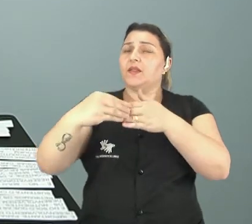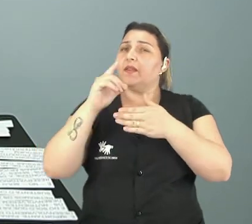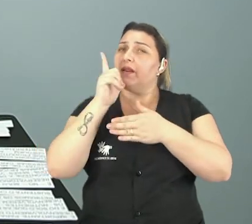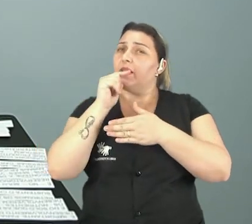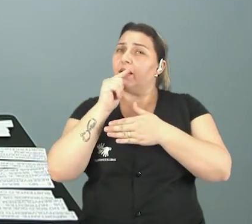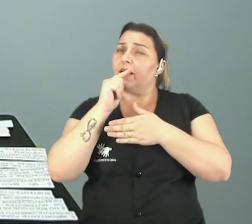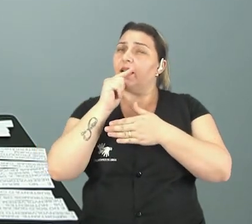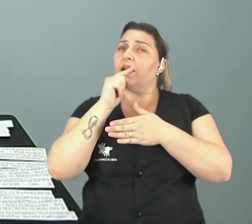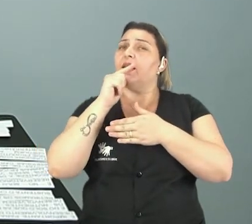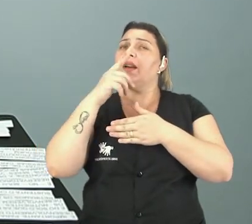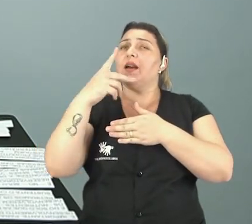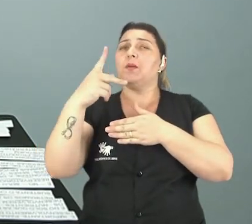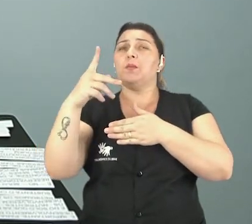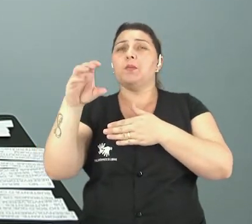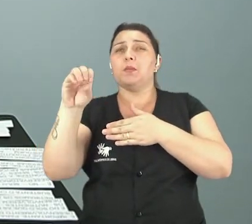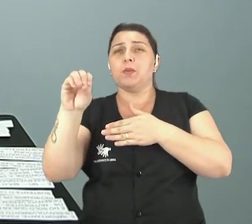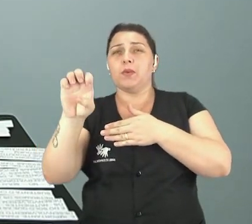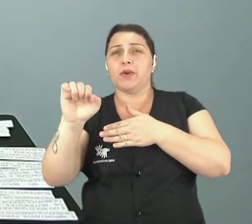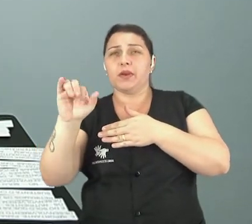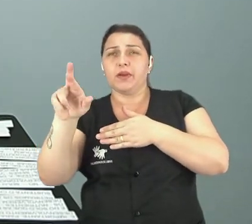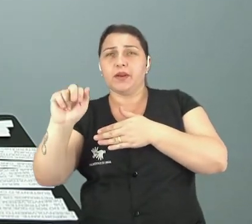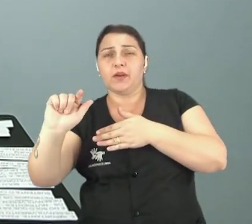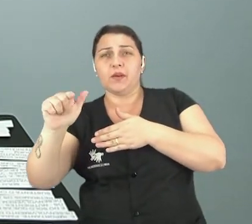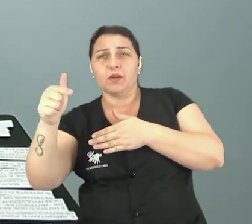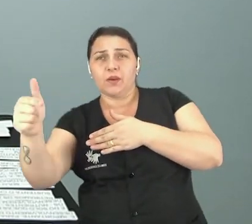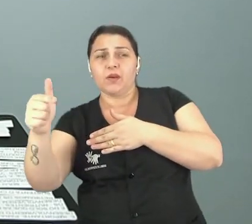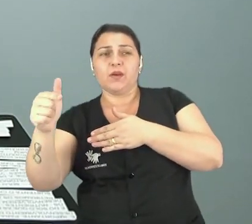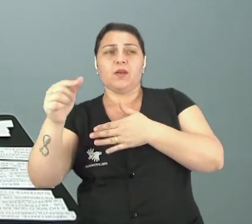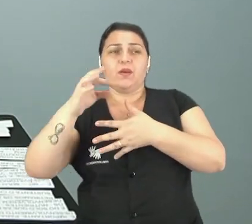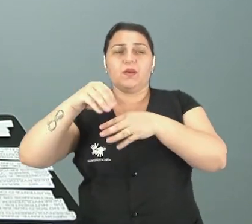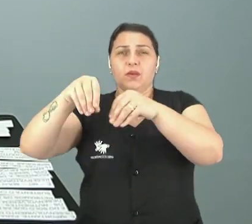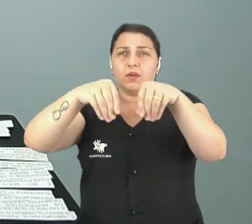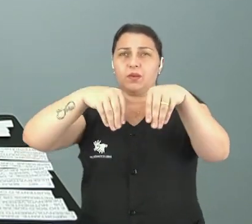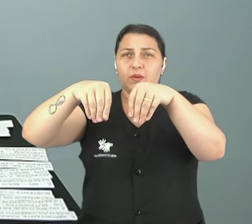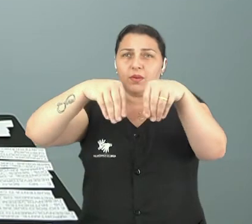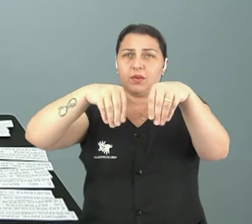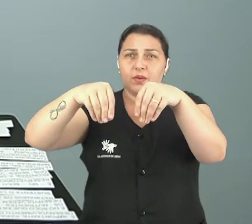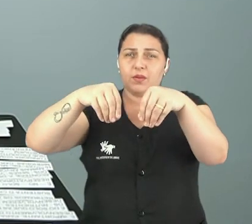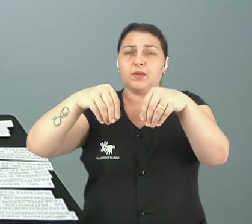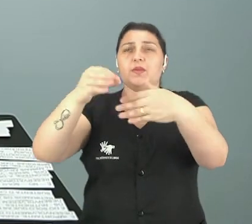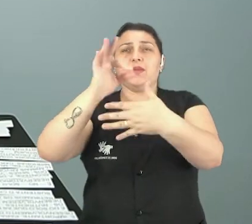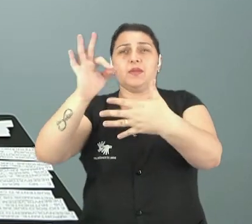água, vão levando a poeira, vão levando outras